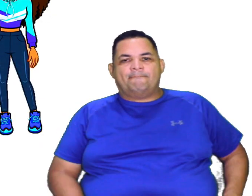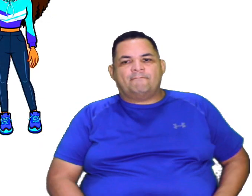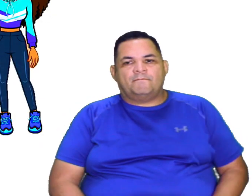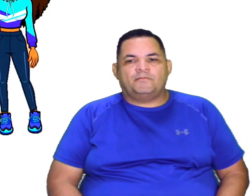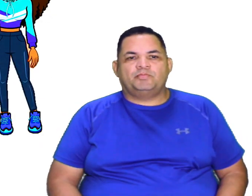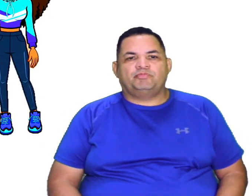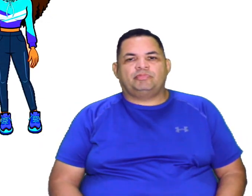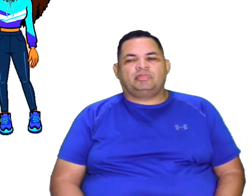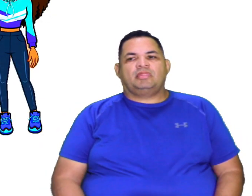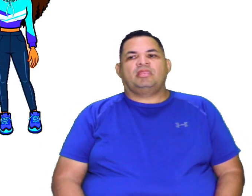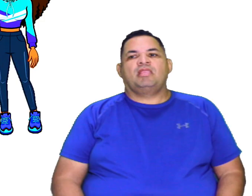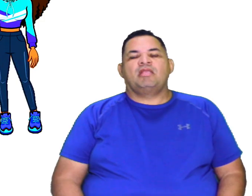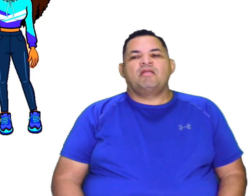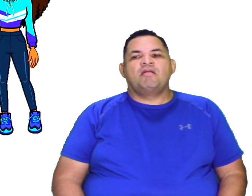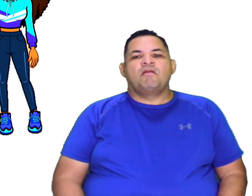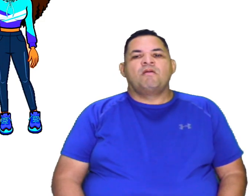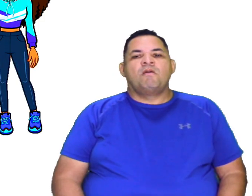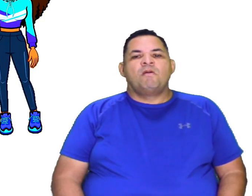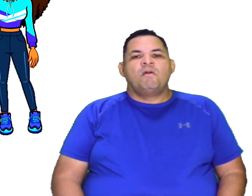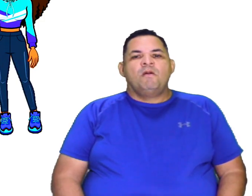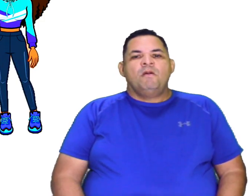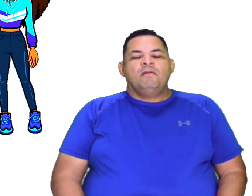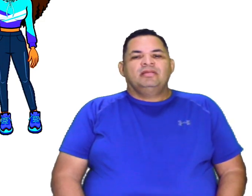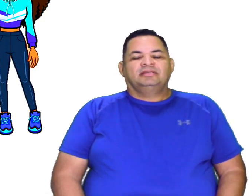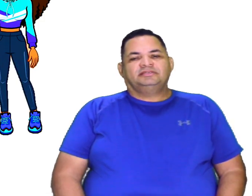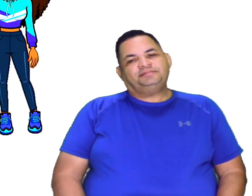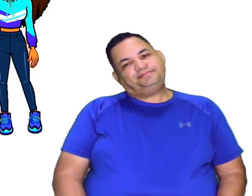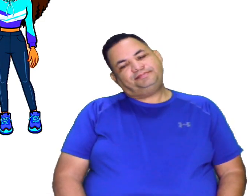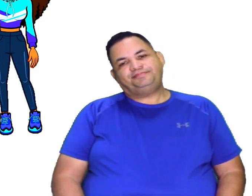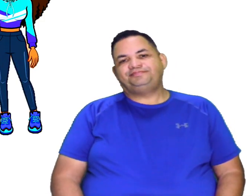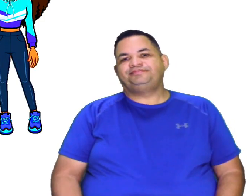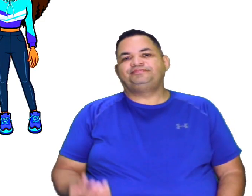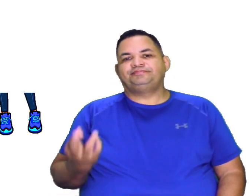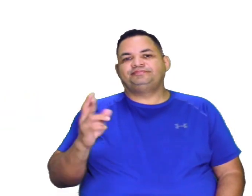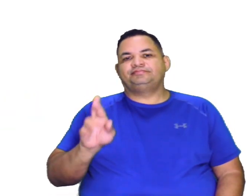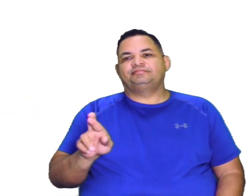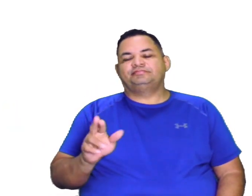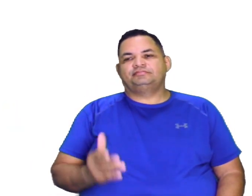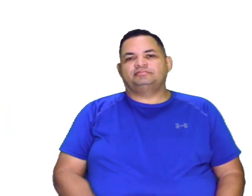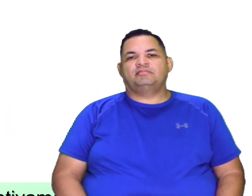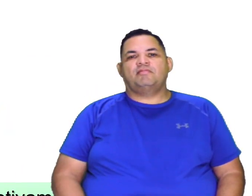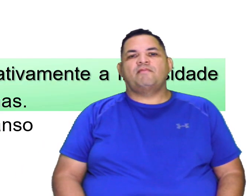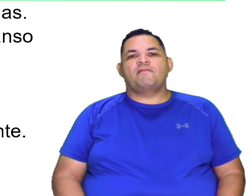Bora lá para mais uma questãozinha aqui? Isso, bora recuperar então.